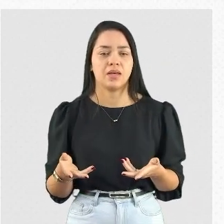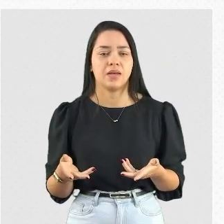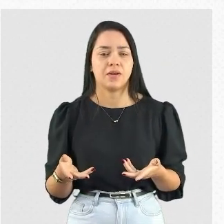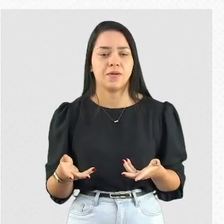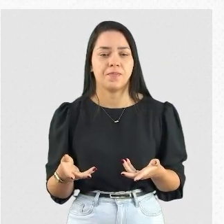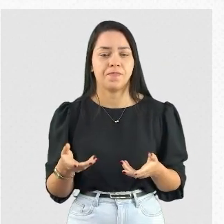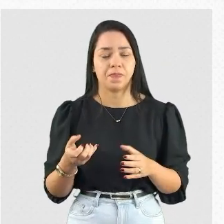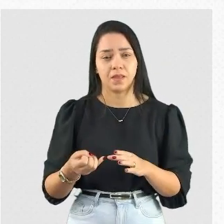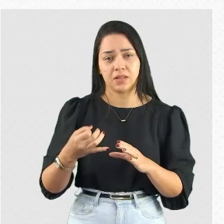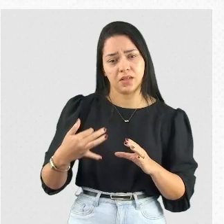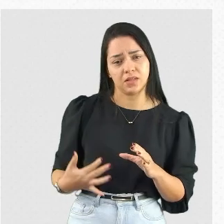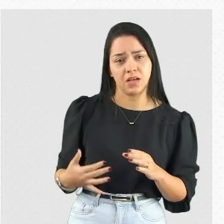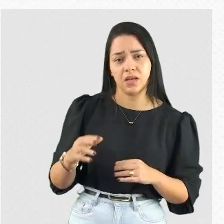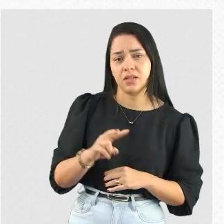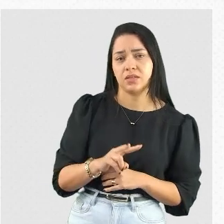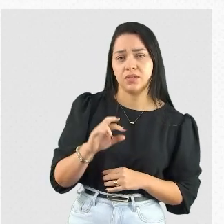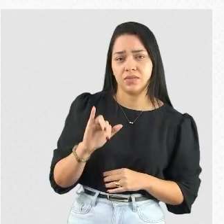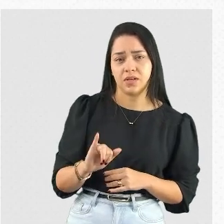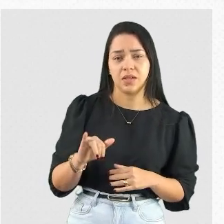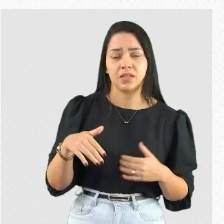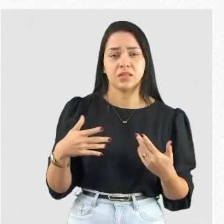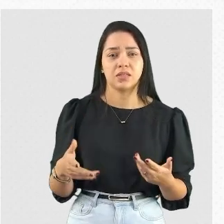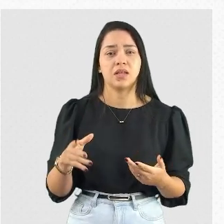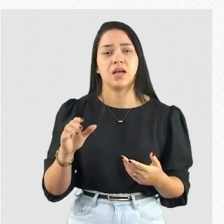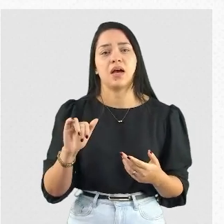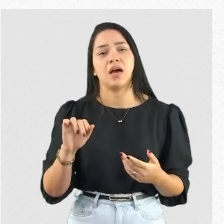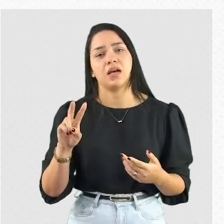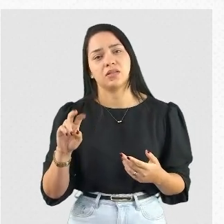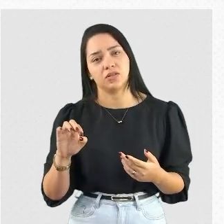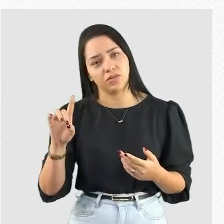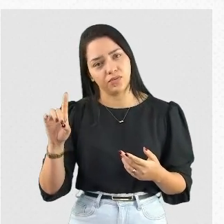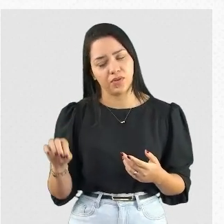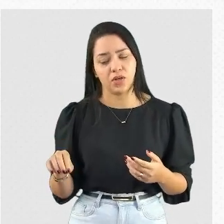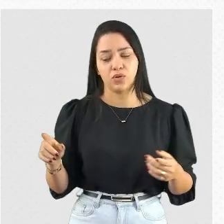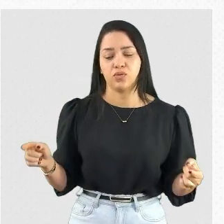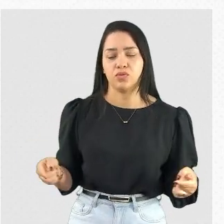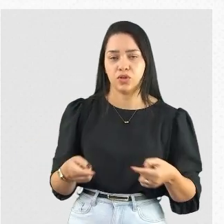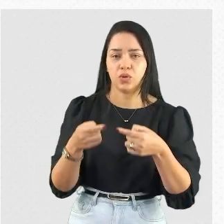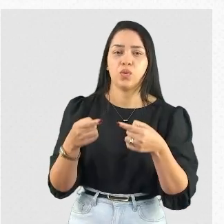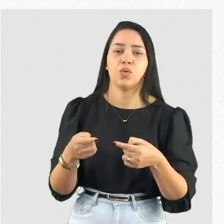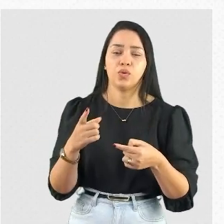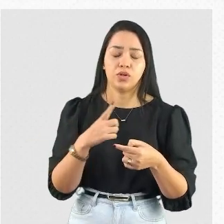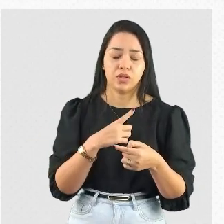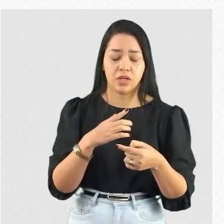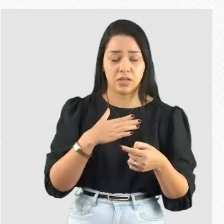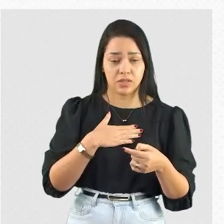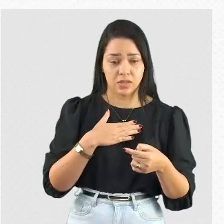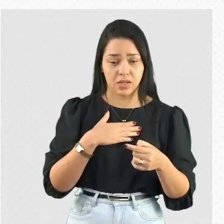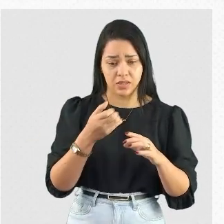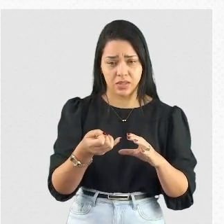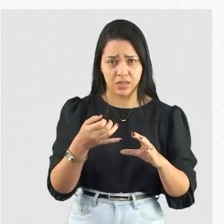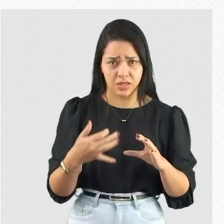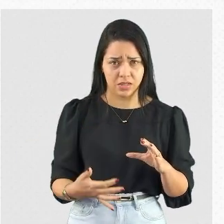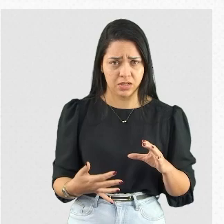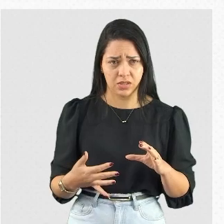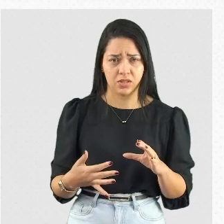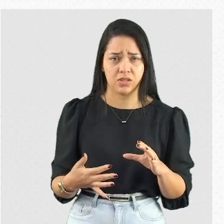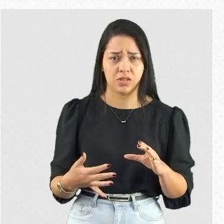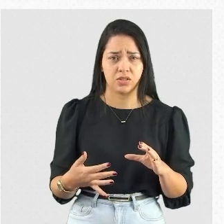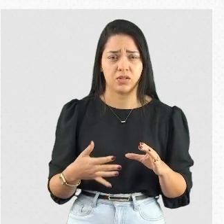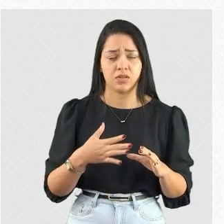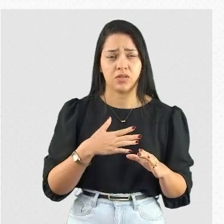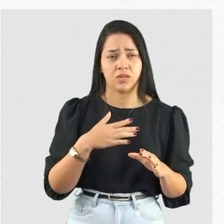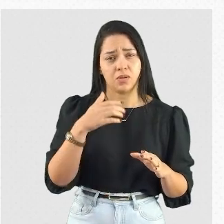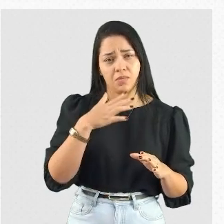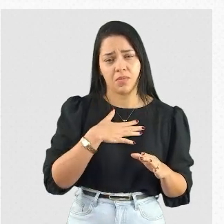nos caracterizar, né? Que vão ser ativadas, né? De acordo com as características dos meus